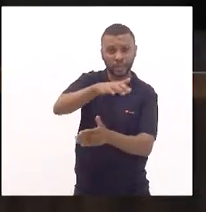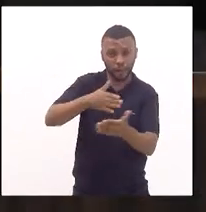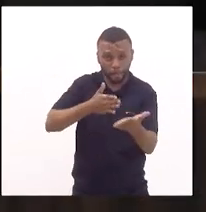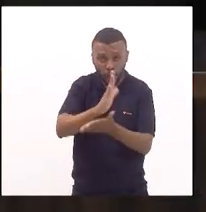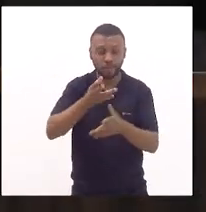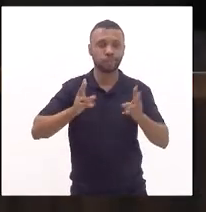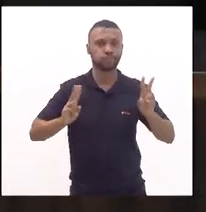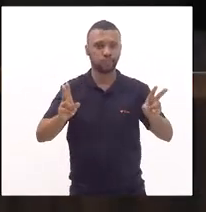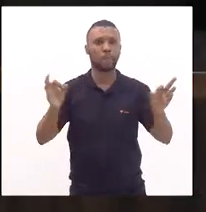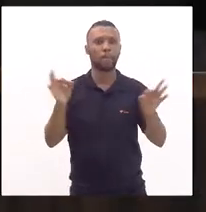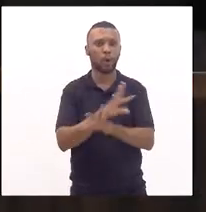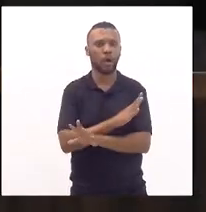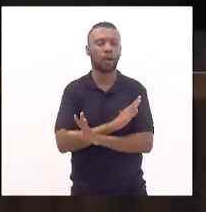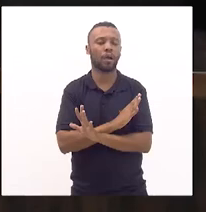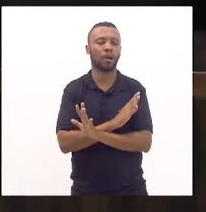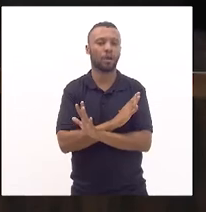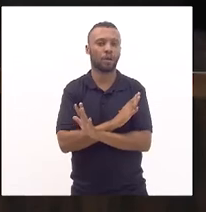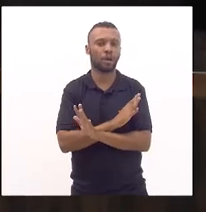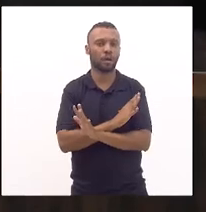aprovam, permaneçam como estão.